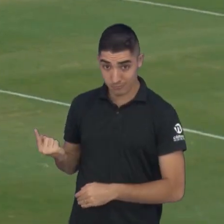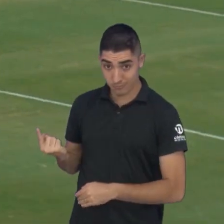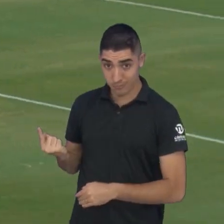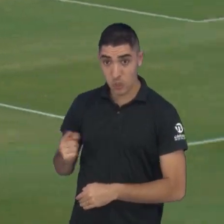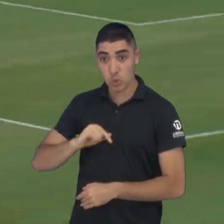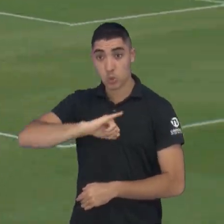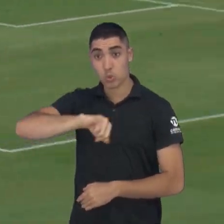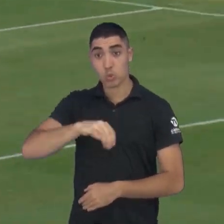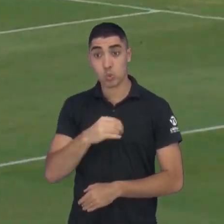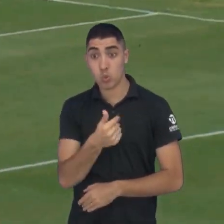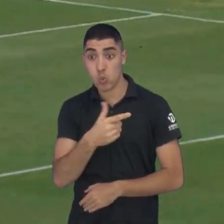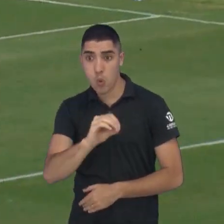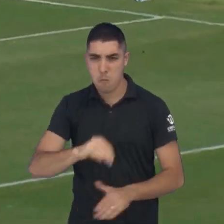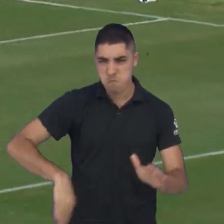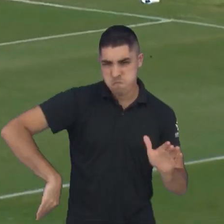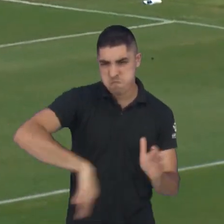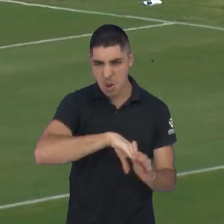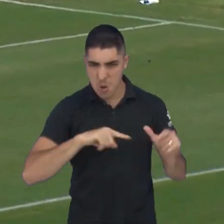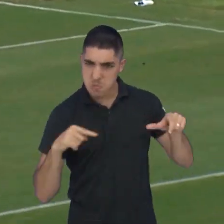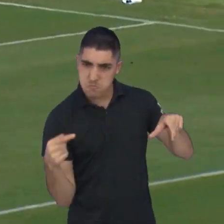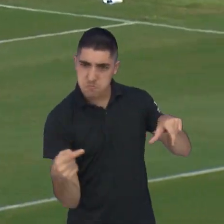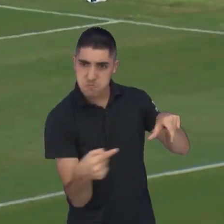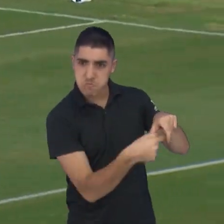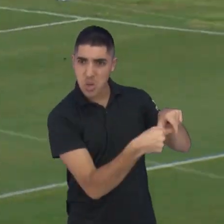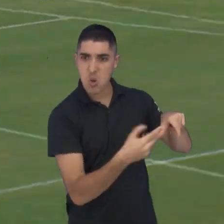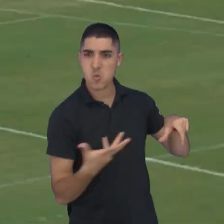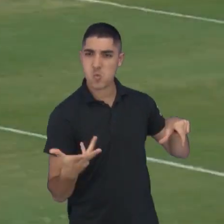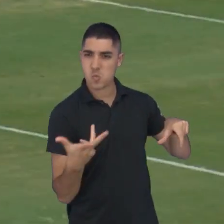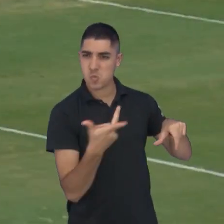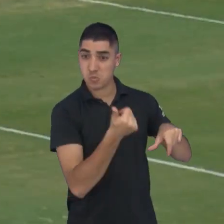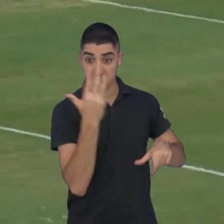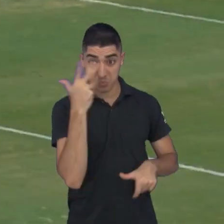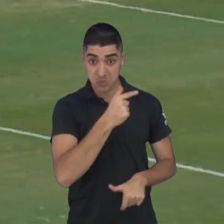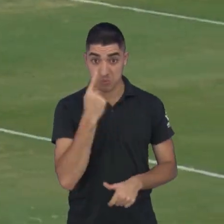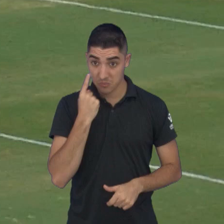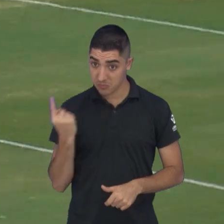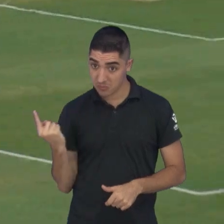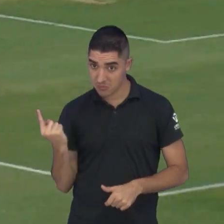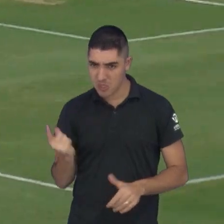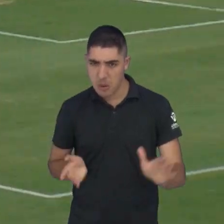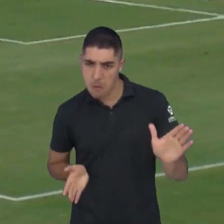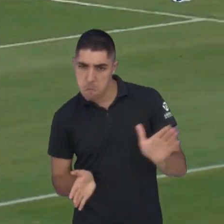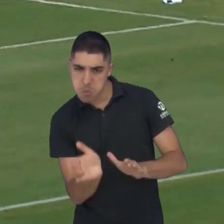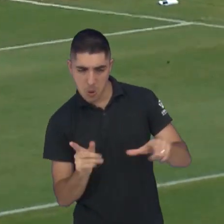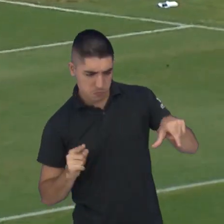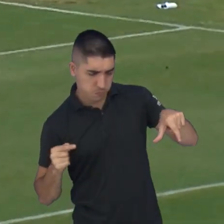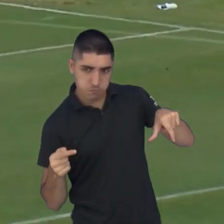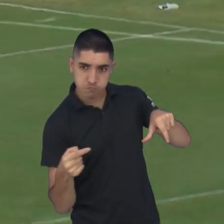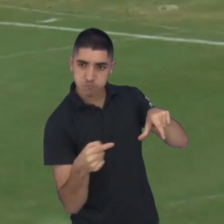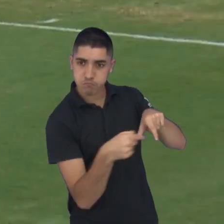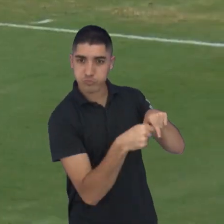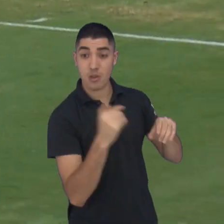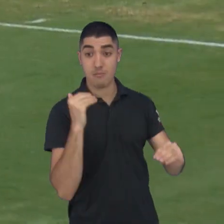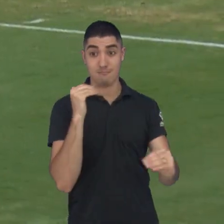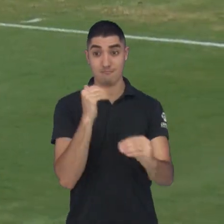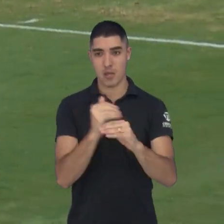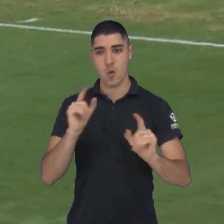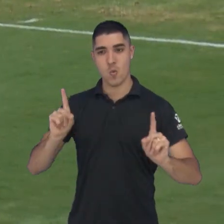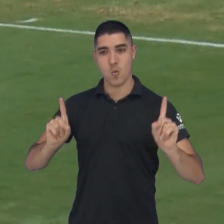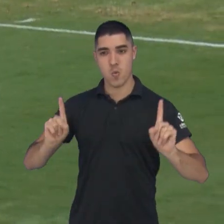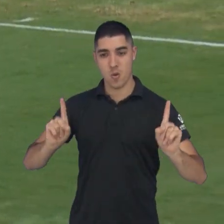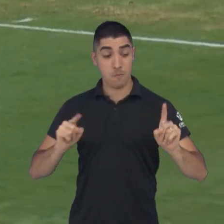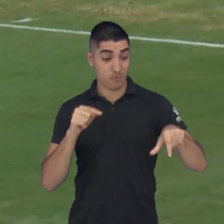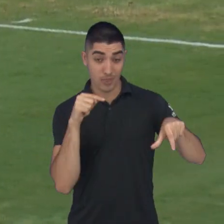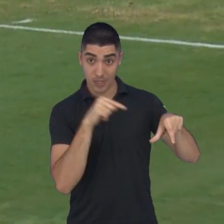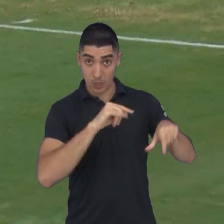João Gabriel apareceu na entrada da grande área para bater bonito, de chapa, e empatar a partida e se tornar artilheiro